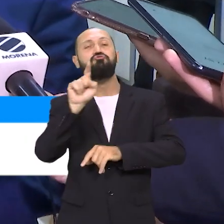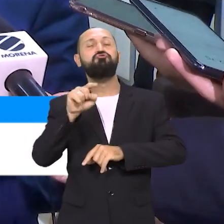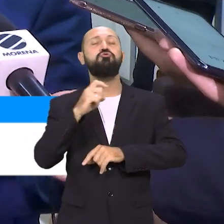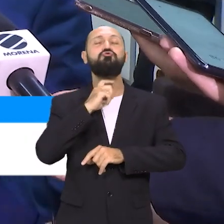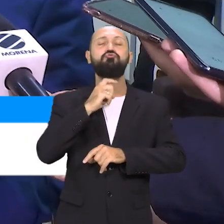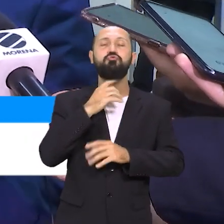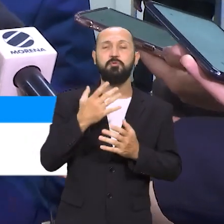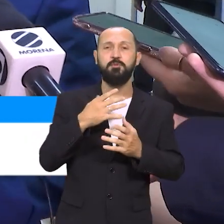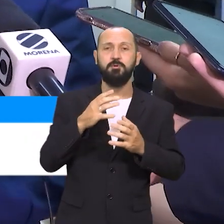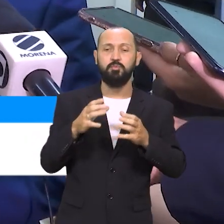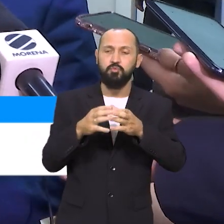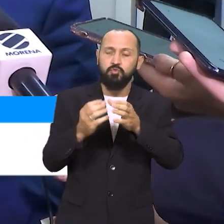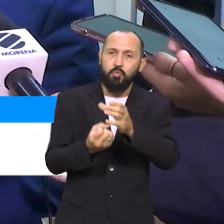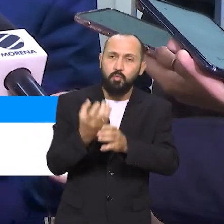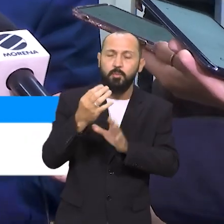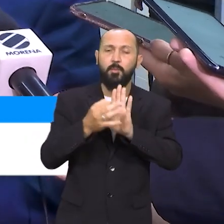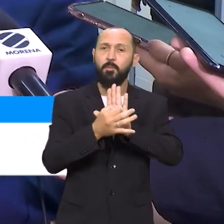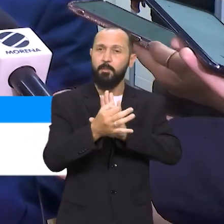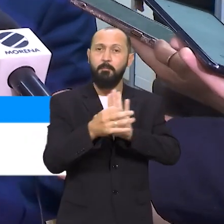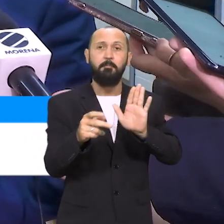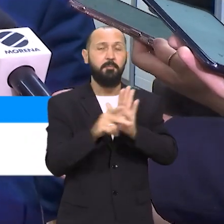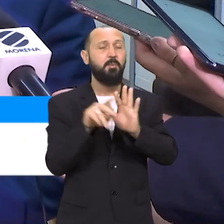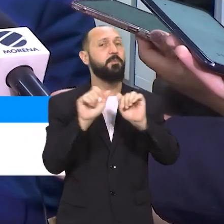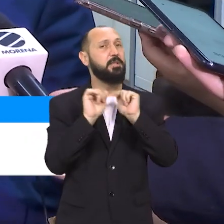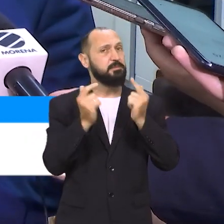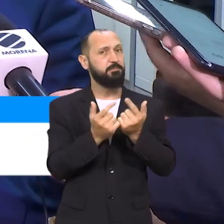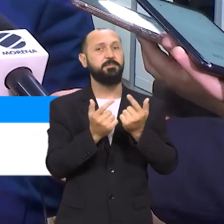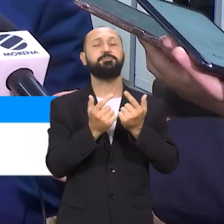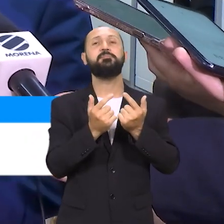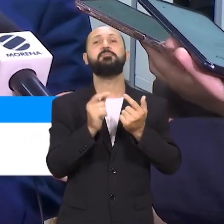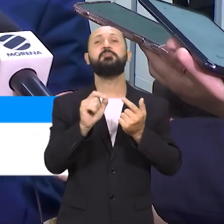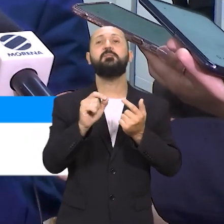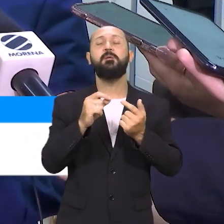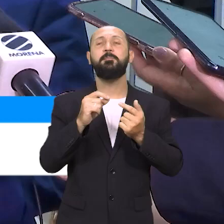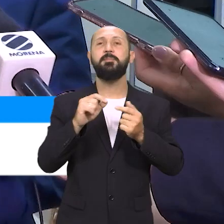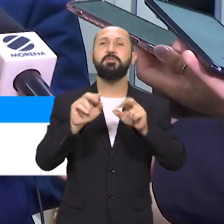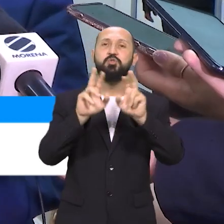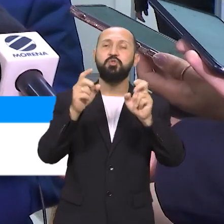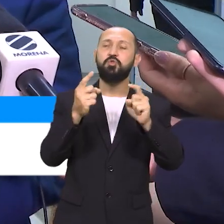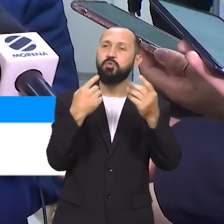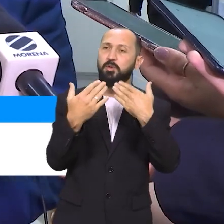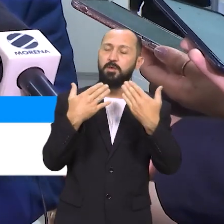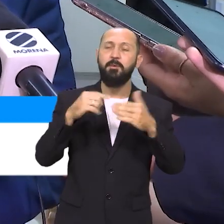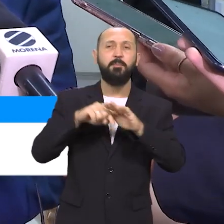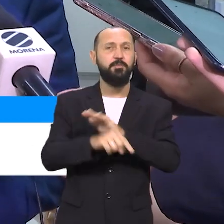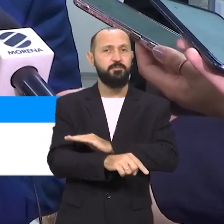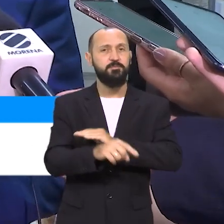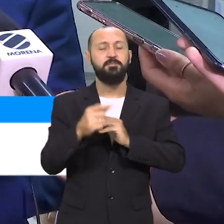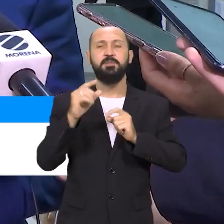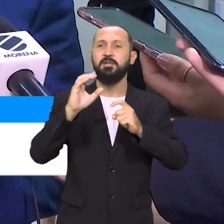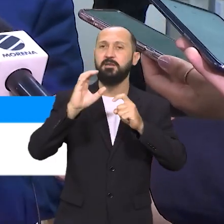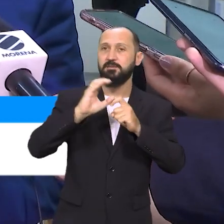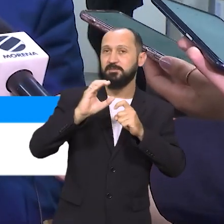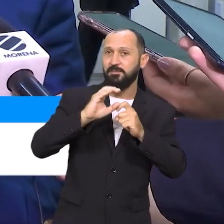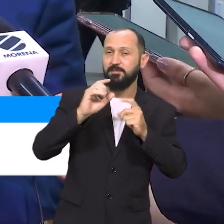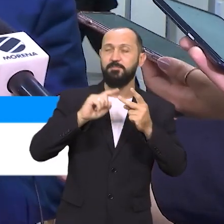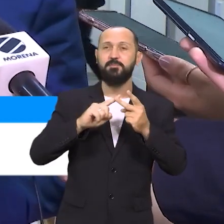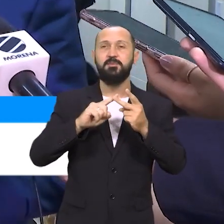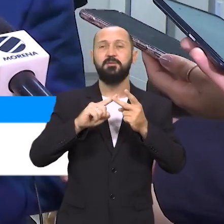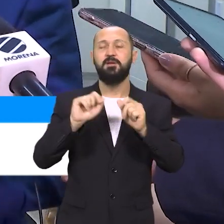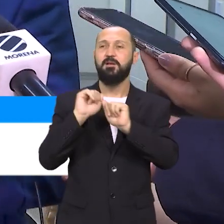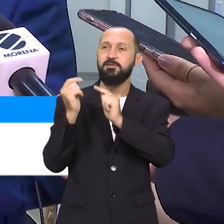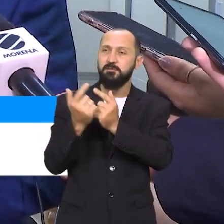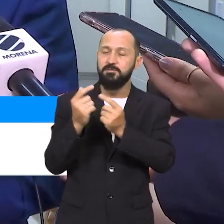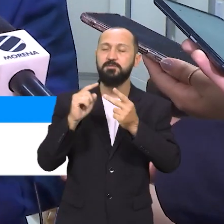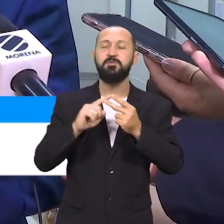caminhar para a criação de uma comissão proposta pela Assembleia Legislativa para aprofundar esse debate entre